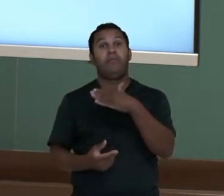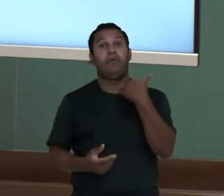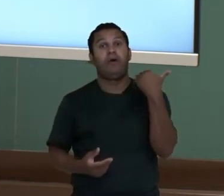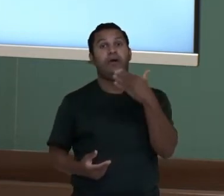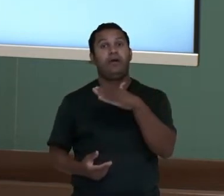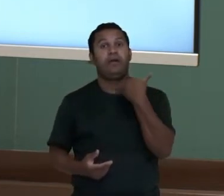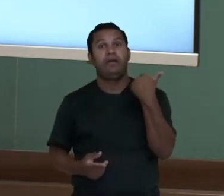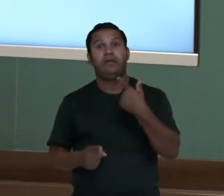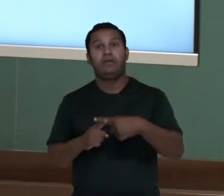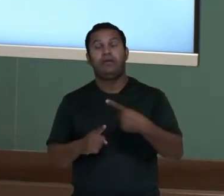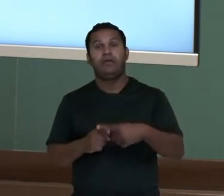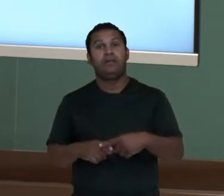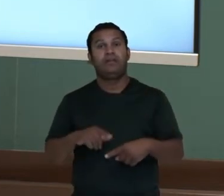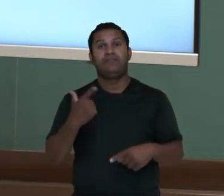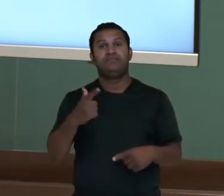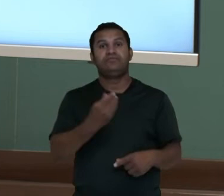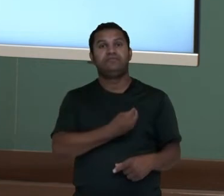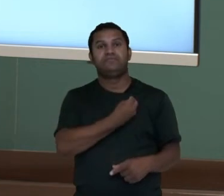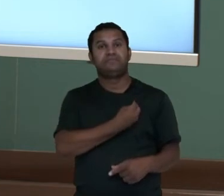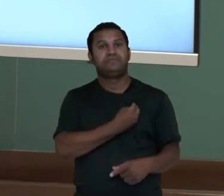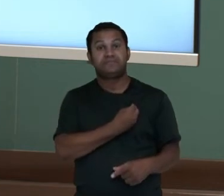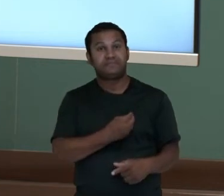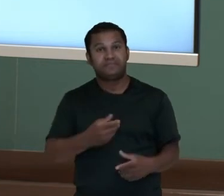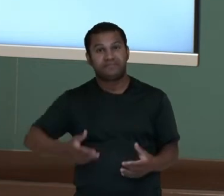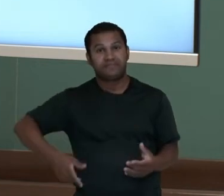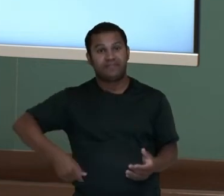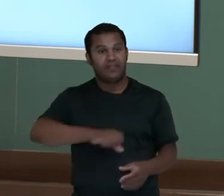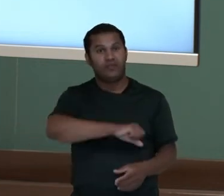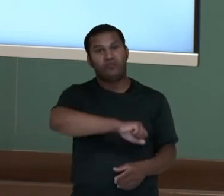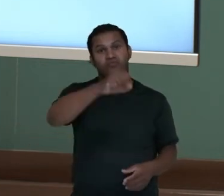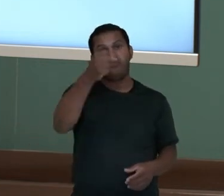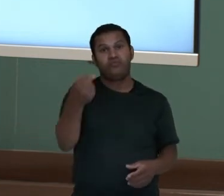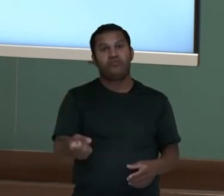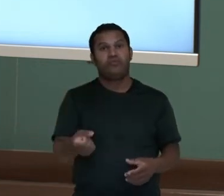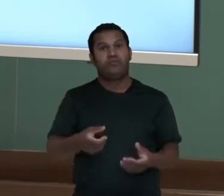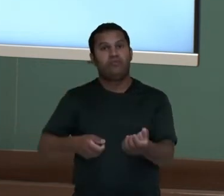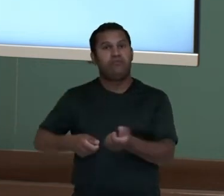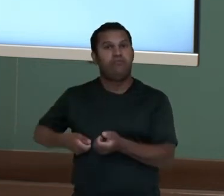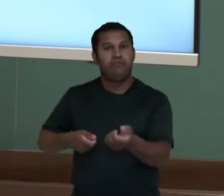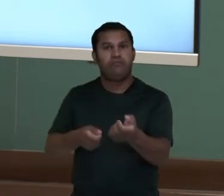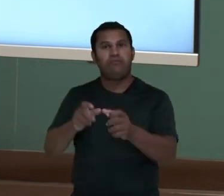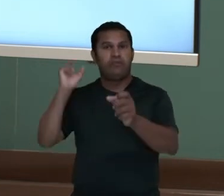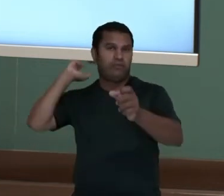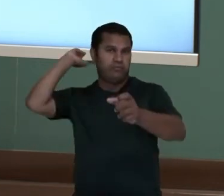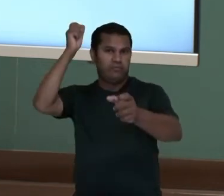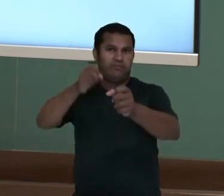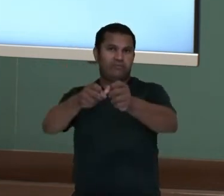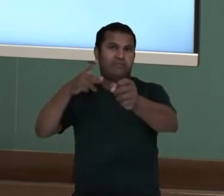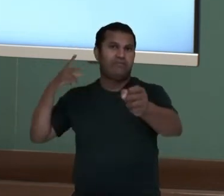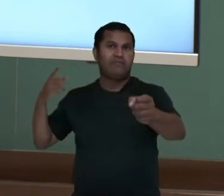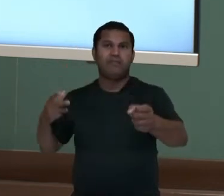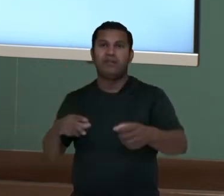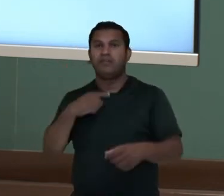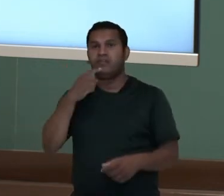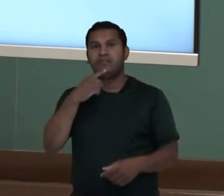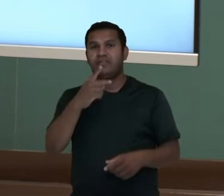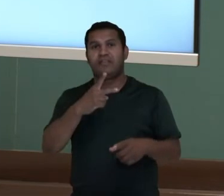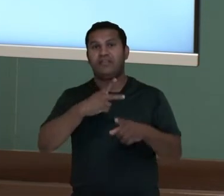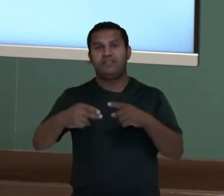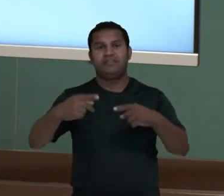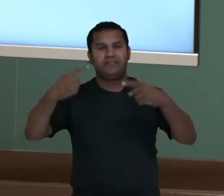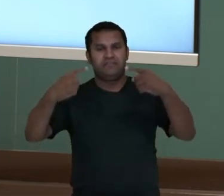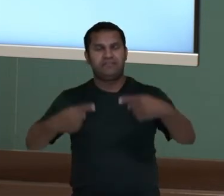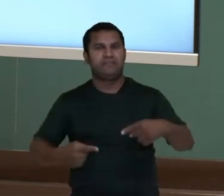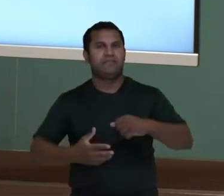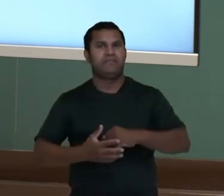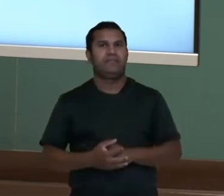era sobrinho do próprio Montezuma, foi capturado quando tentava fugir da cidade. Cortés